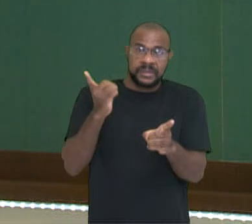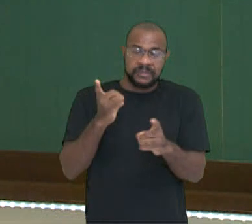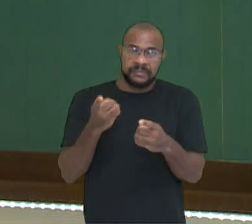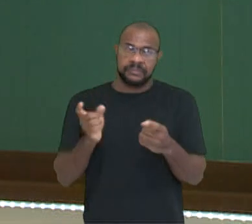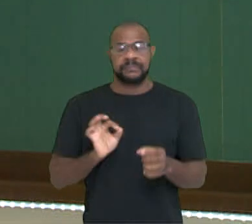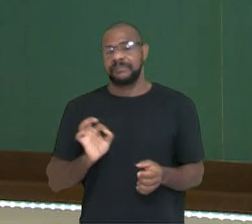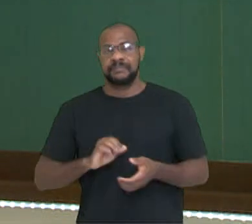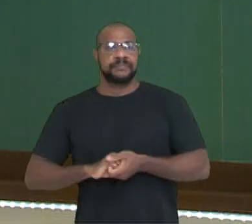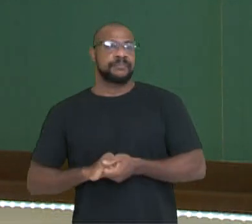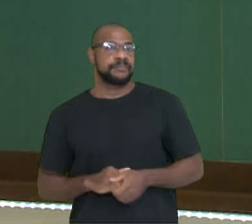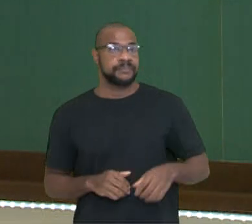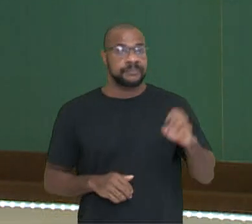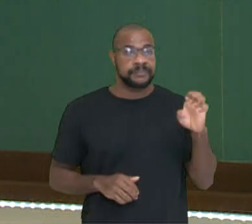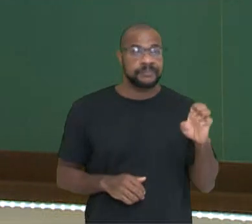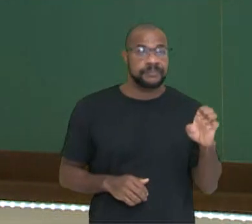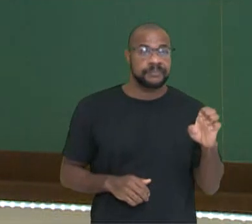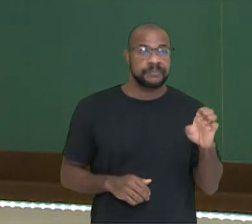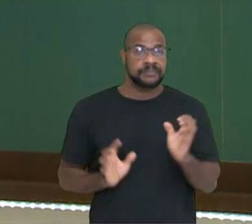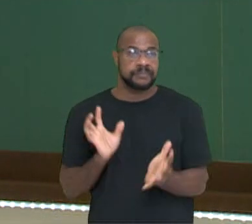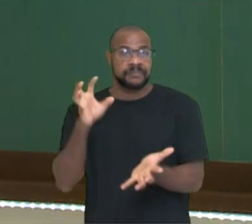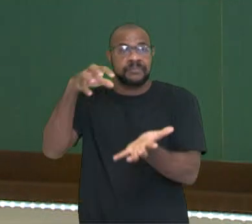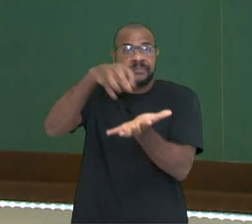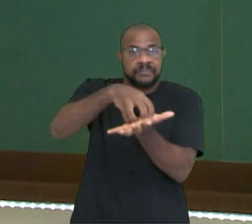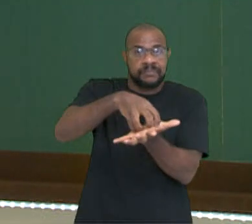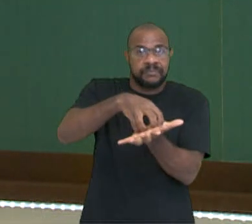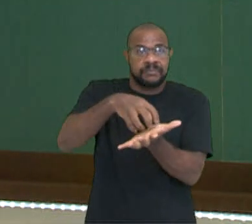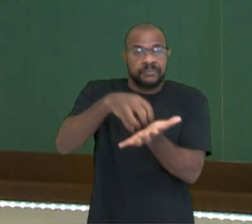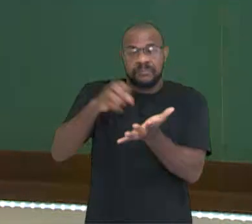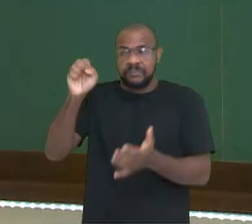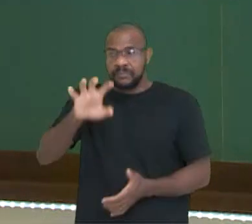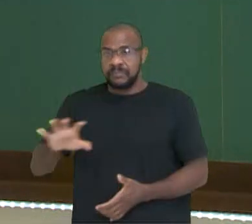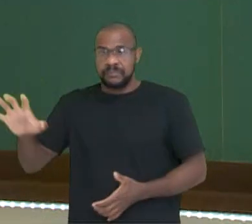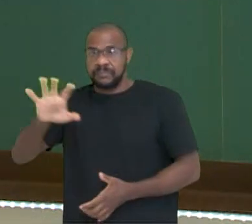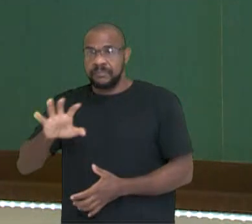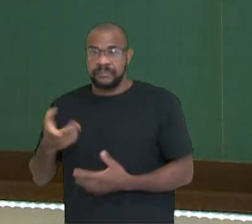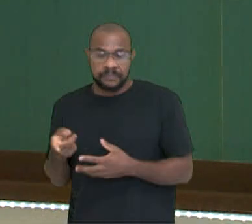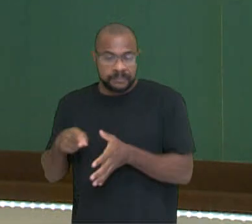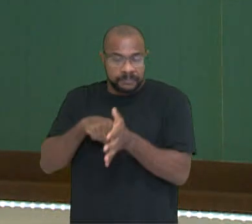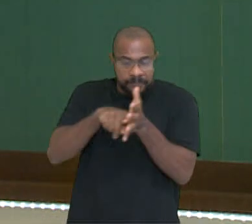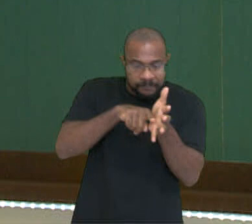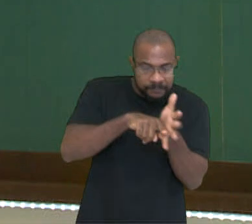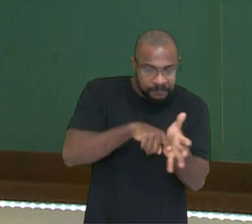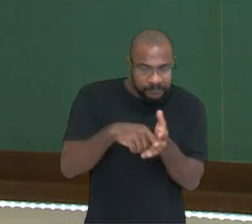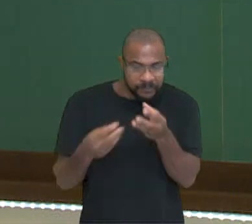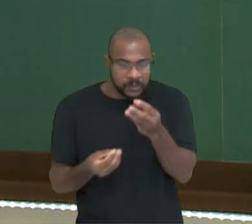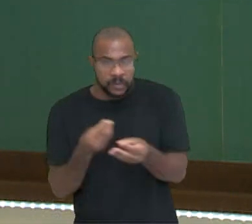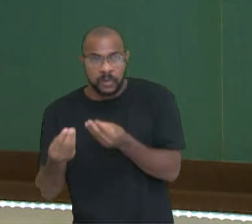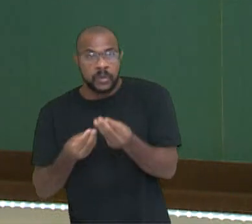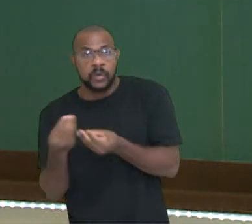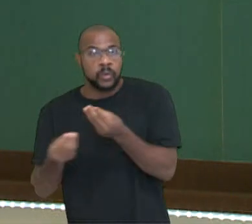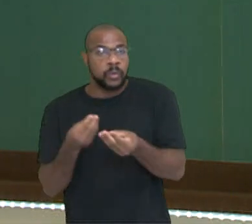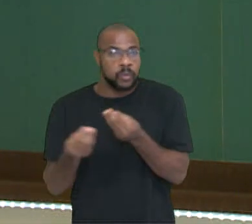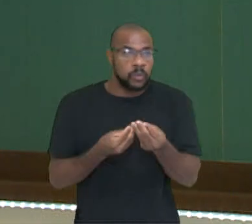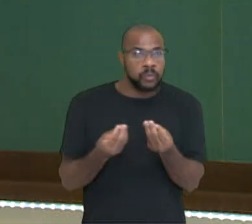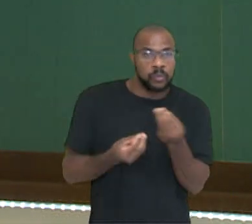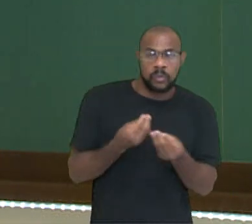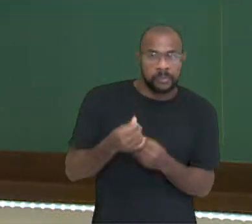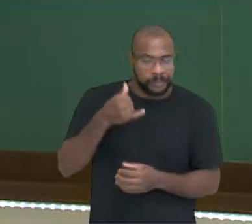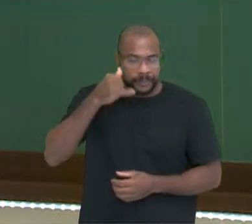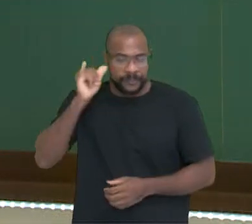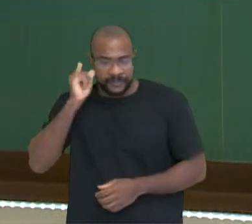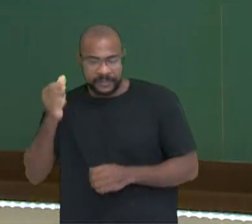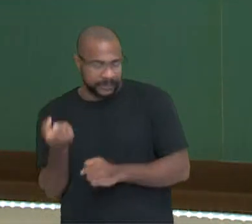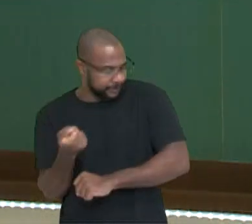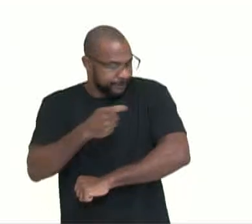gente? E letra E. Instituições europeias buscam eliminar o mosquito Aedes aegypti como forma de aniquilar a ação do vírus. Qual que é a resposta correta?